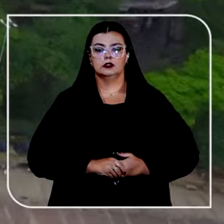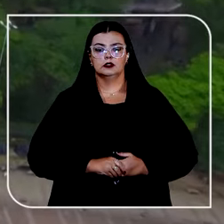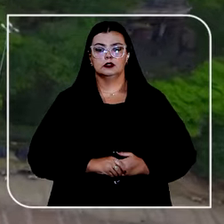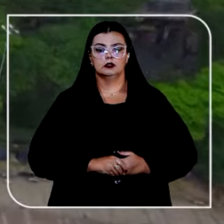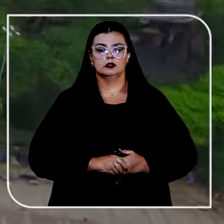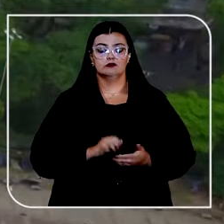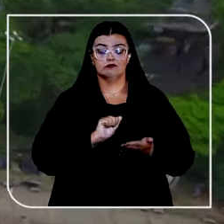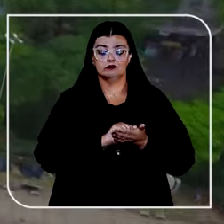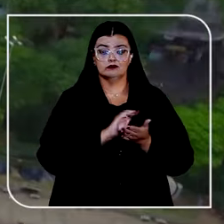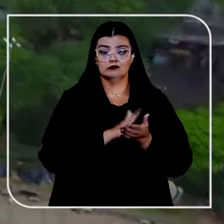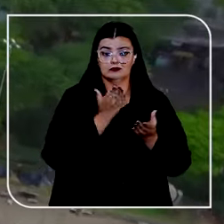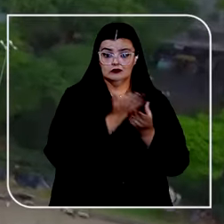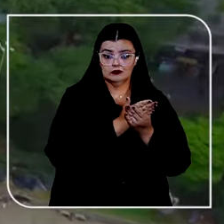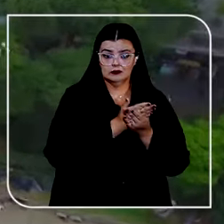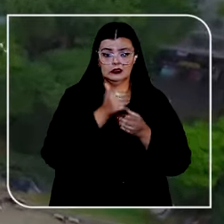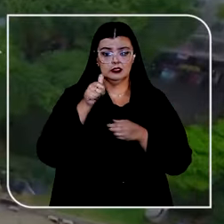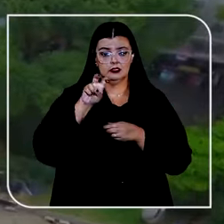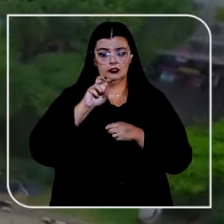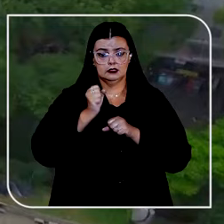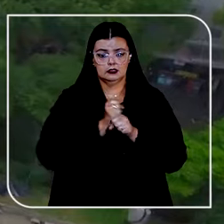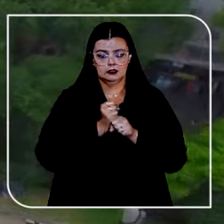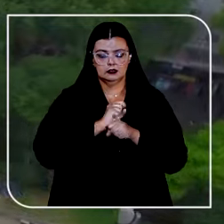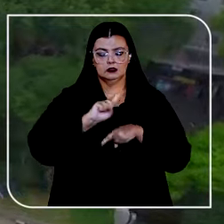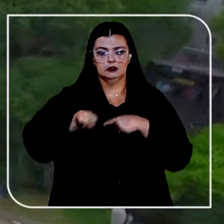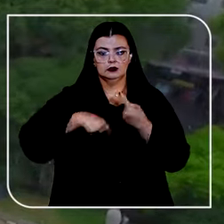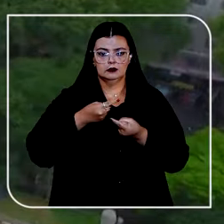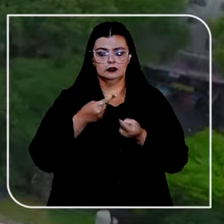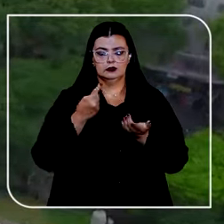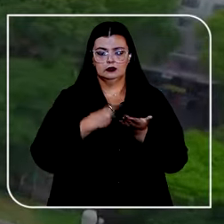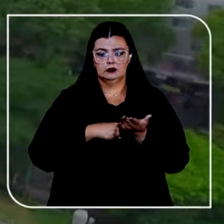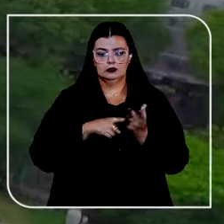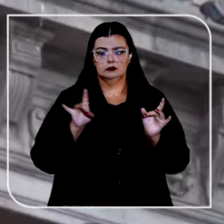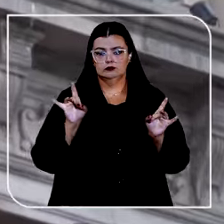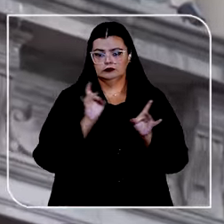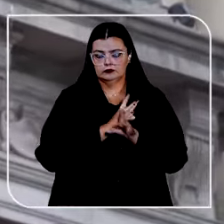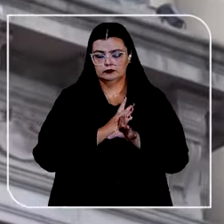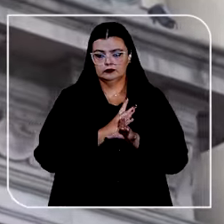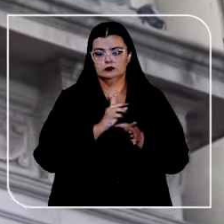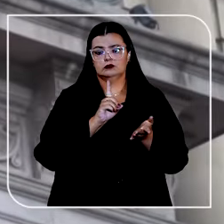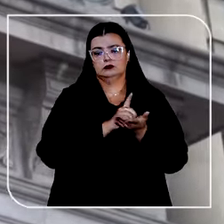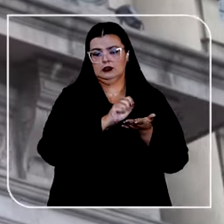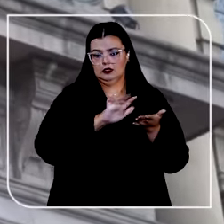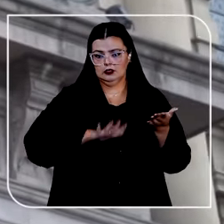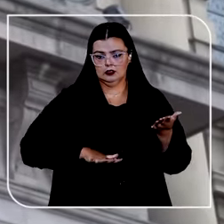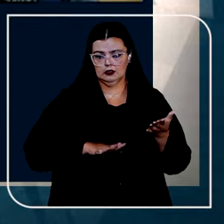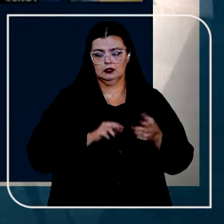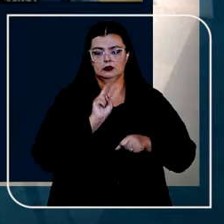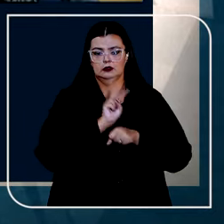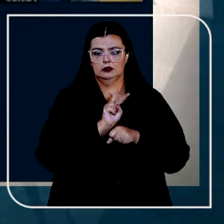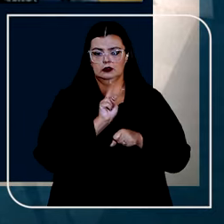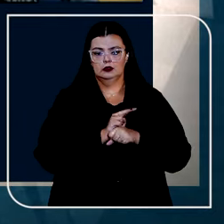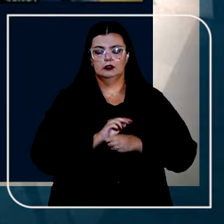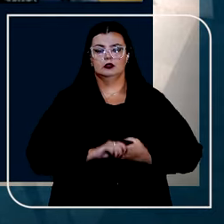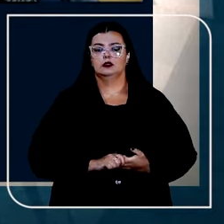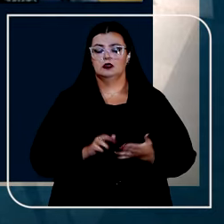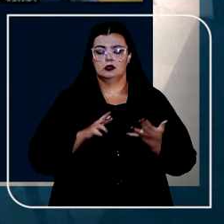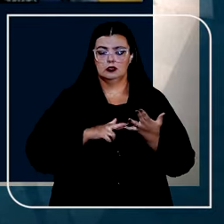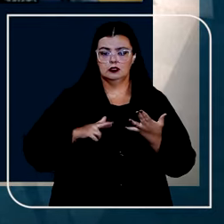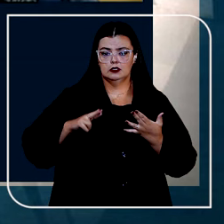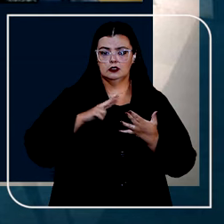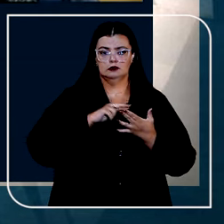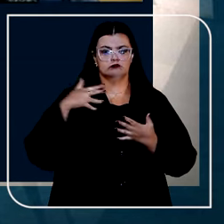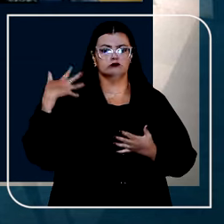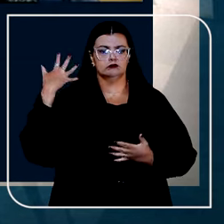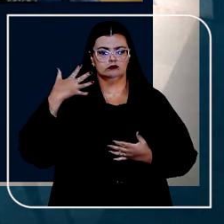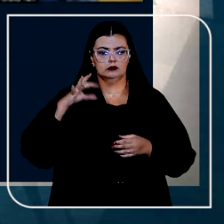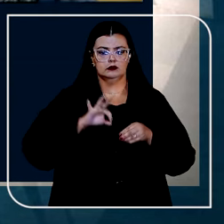como a ação só foi ajuizada mais de 15 anos após o vencimento do prazo foi declarada a prescrição já o relator do recurso no